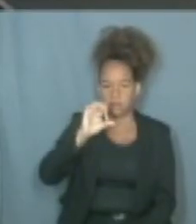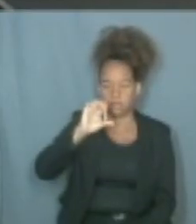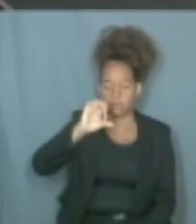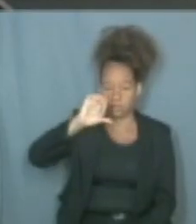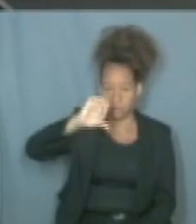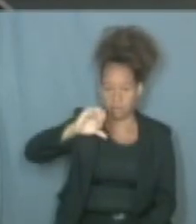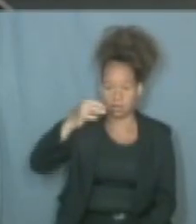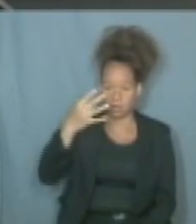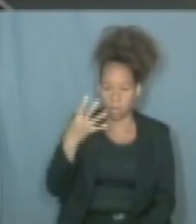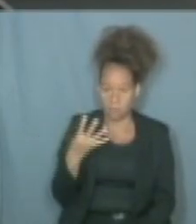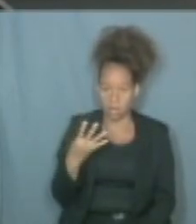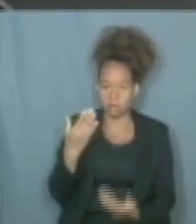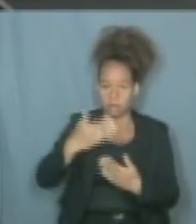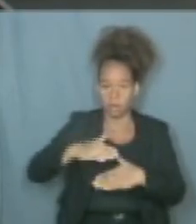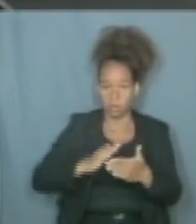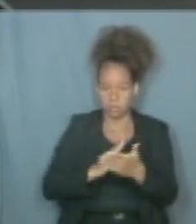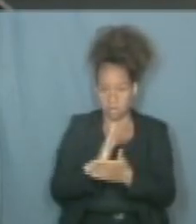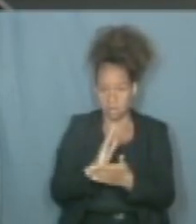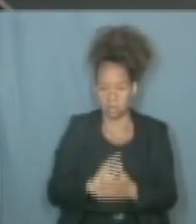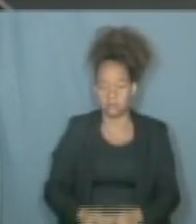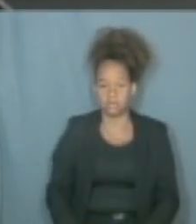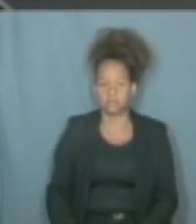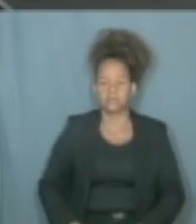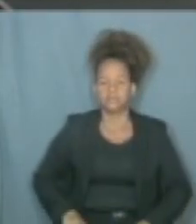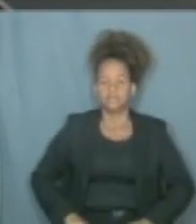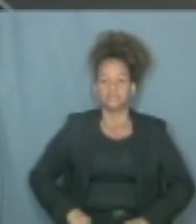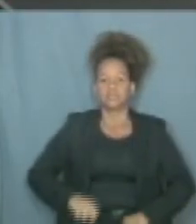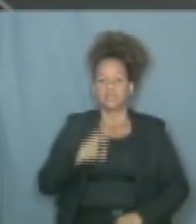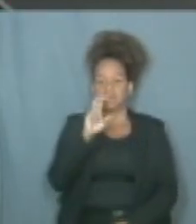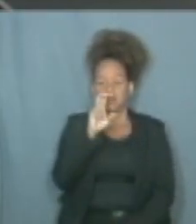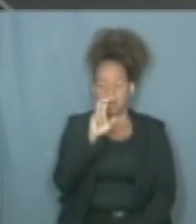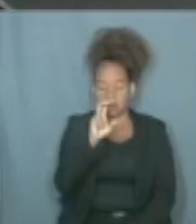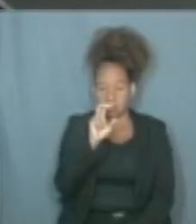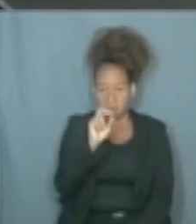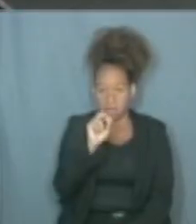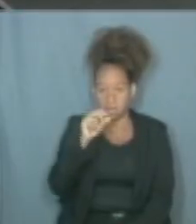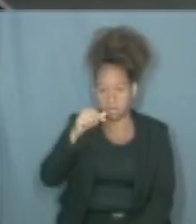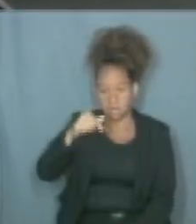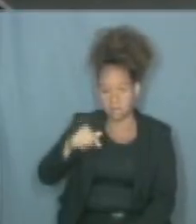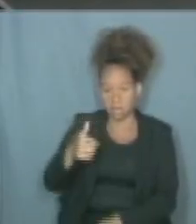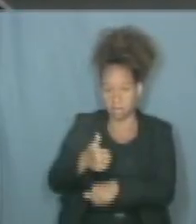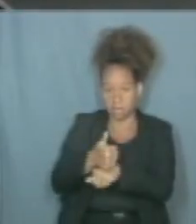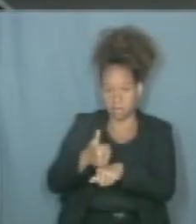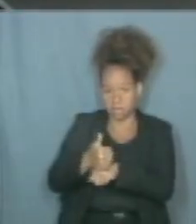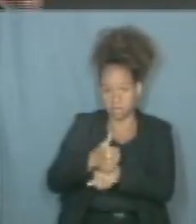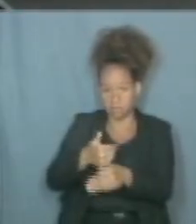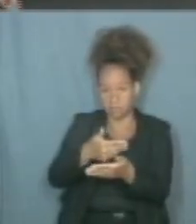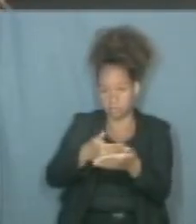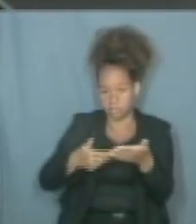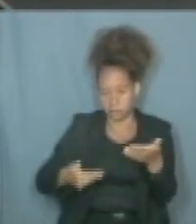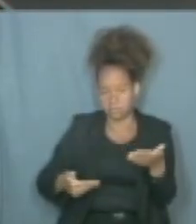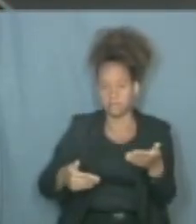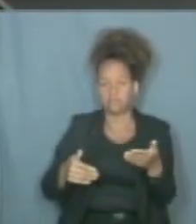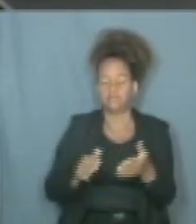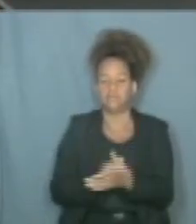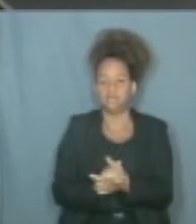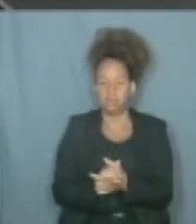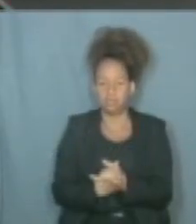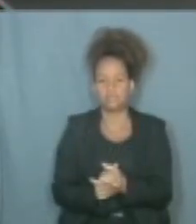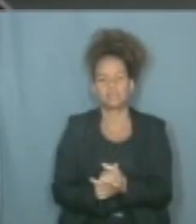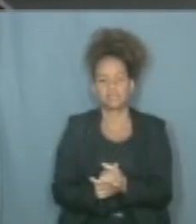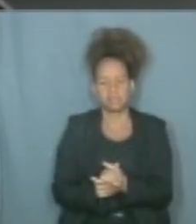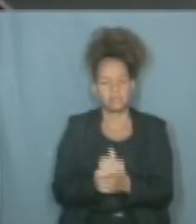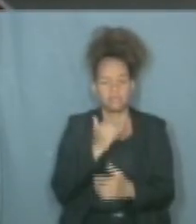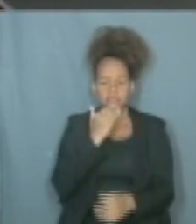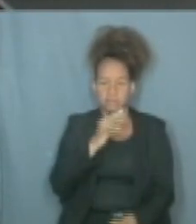194 concursados, 507 profissionais que são contratados, que, inclusive, estão